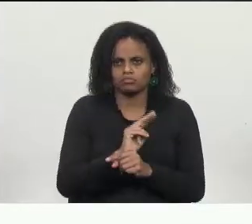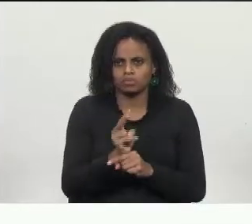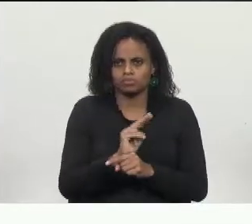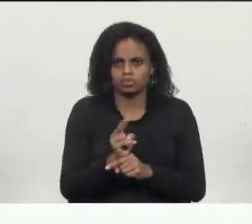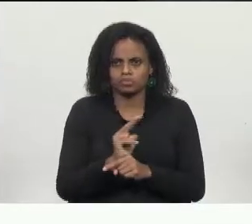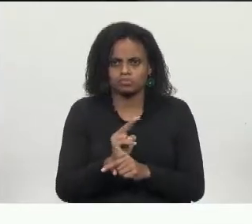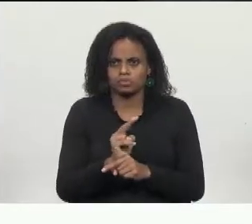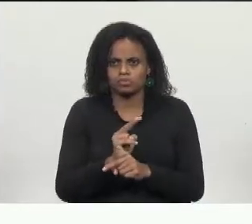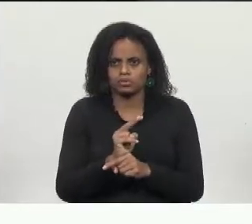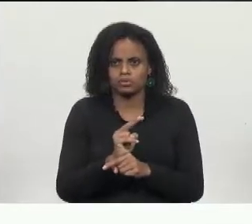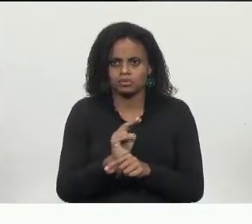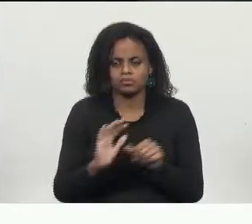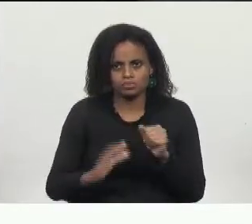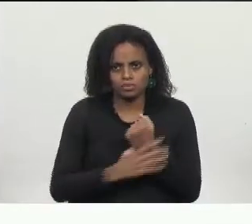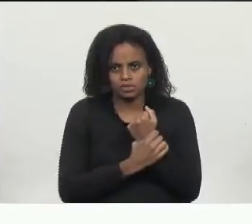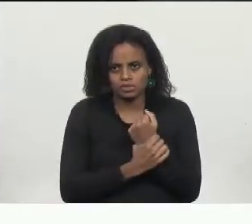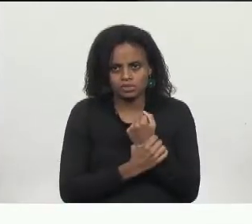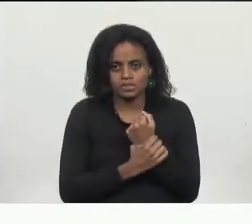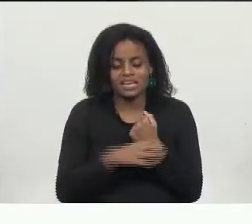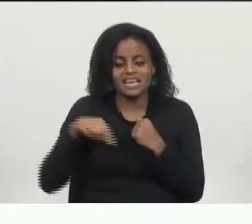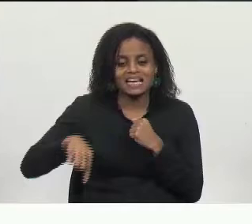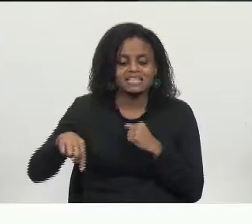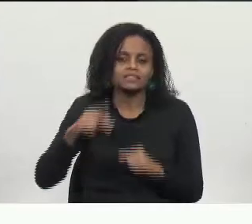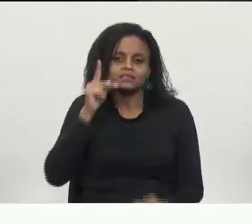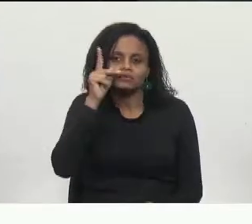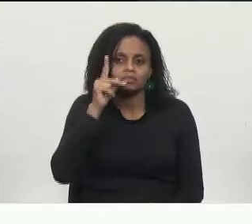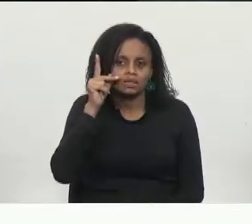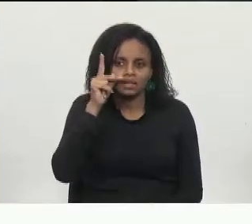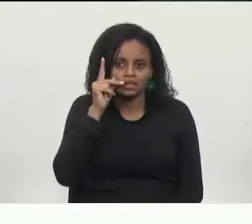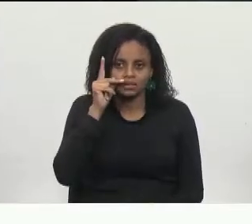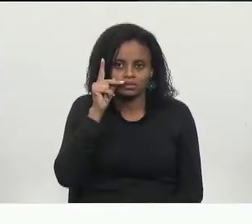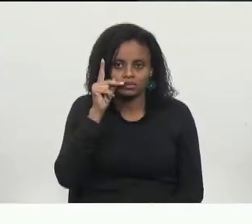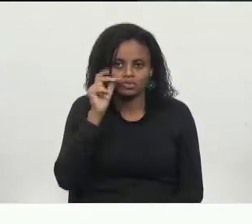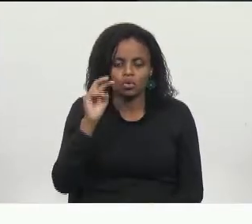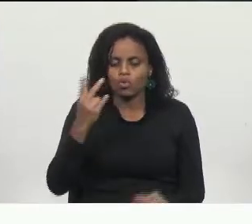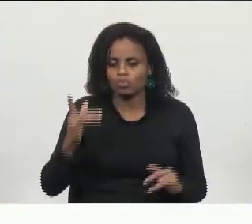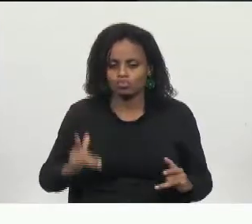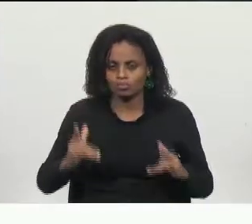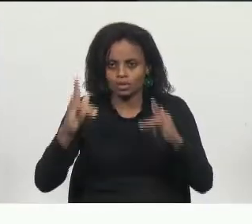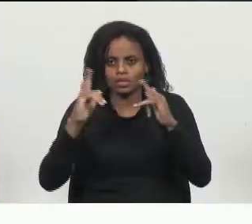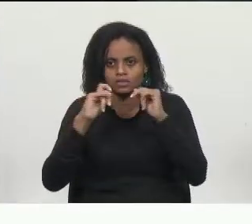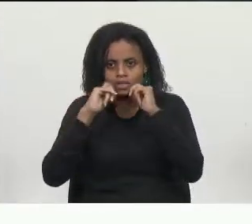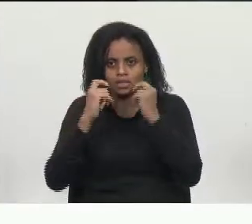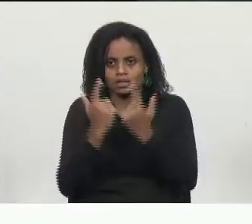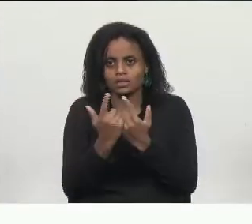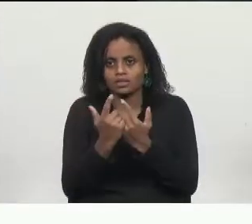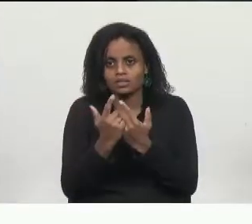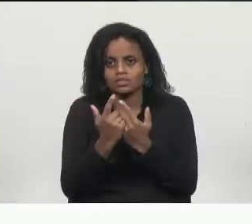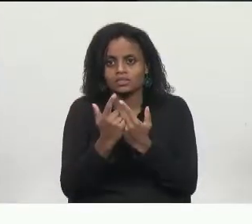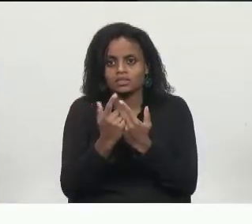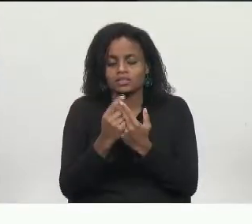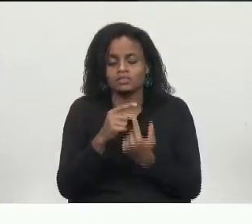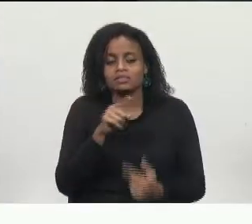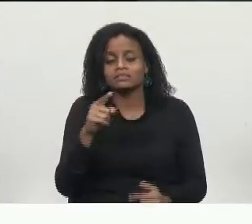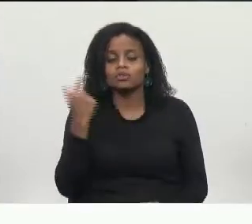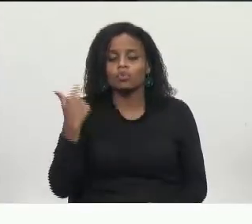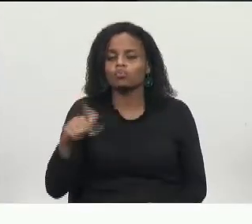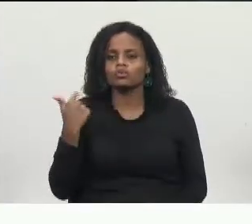a segurança. Aqui no plenário, ou nos prédios, além de você não